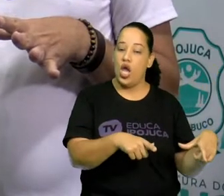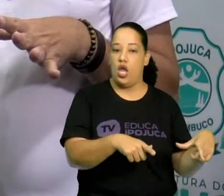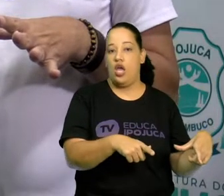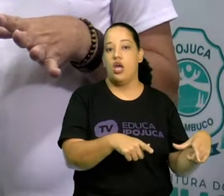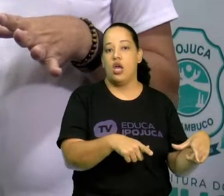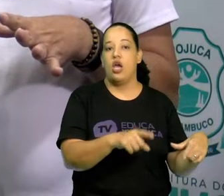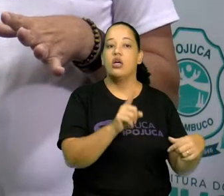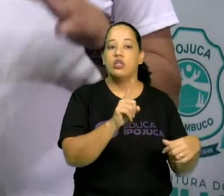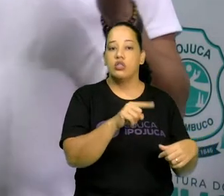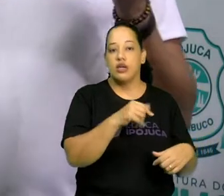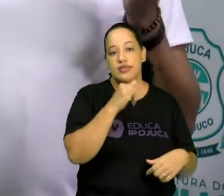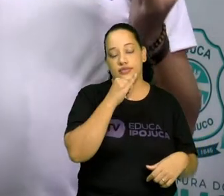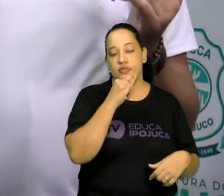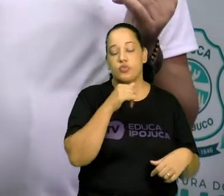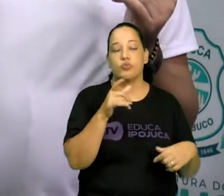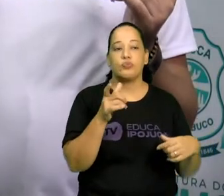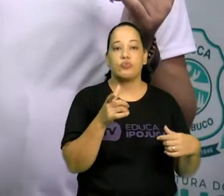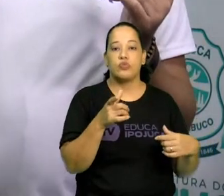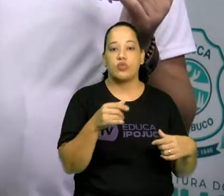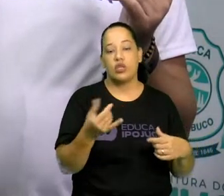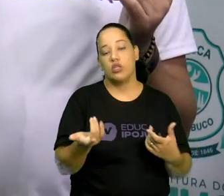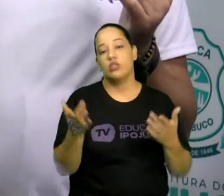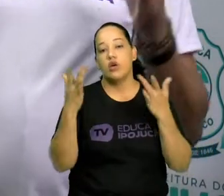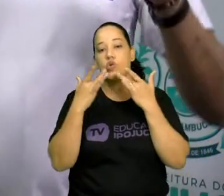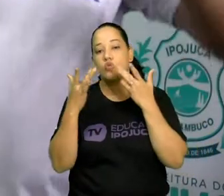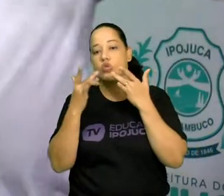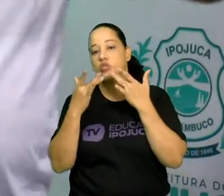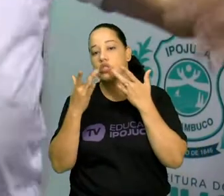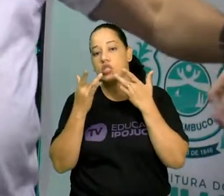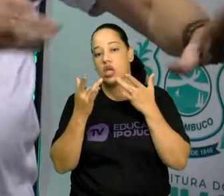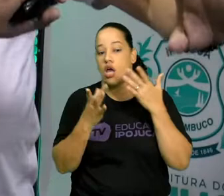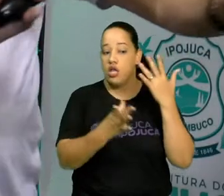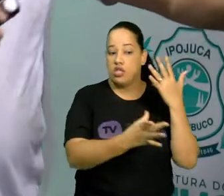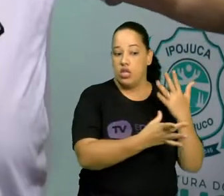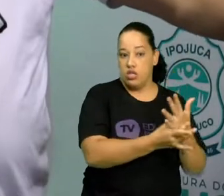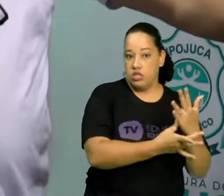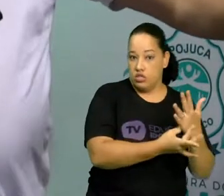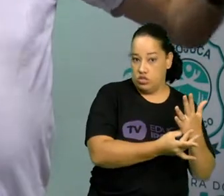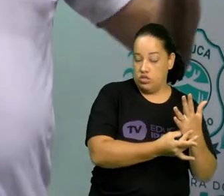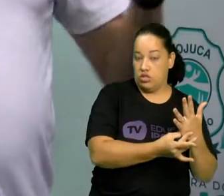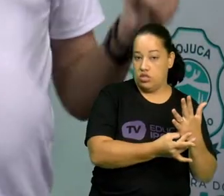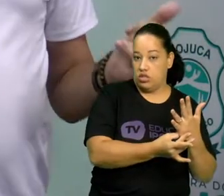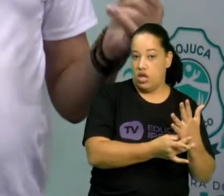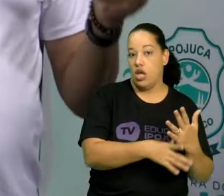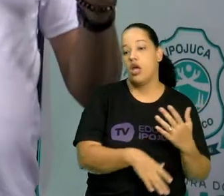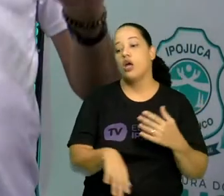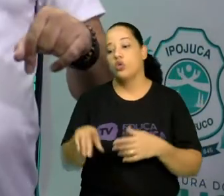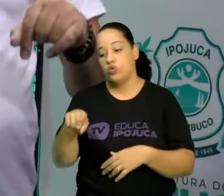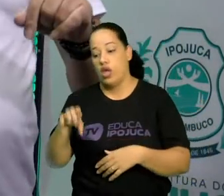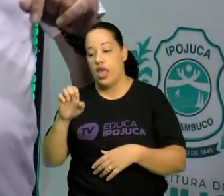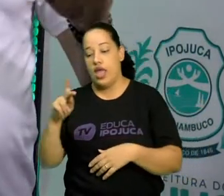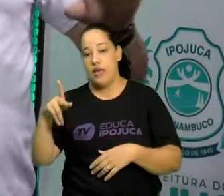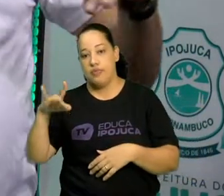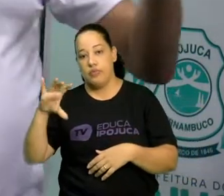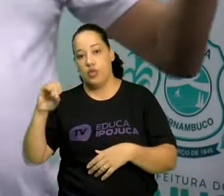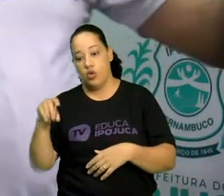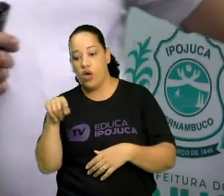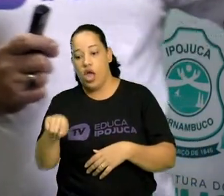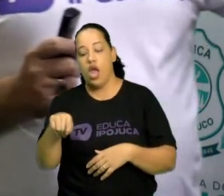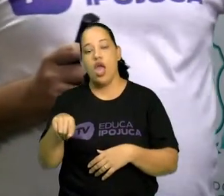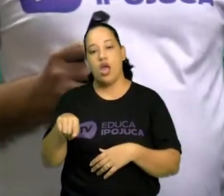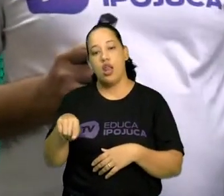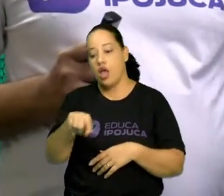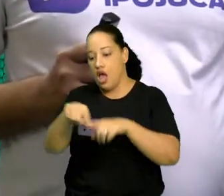por exemplo então no teatro é o teatro realista O lugar é aquele ali aquela sala o teatro é quase sala após